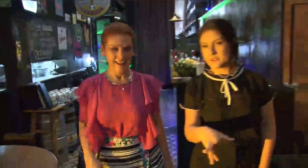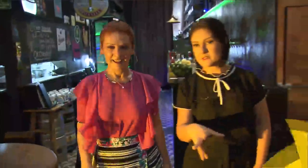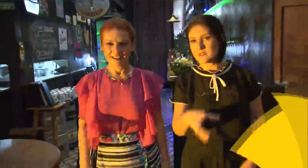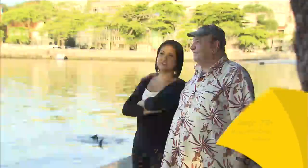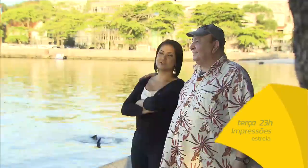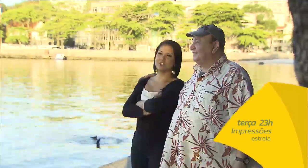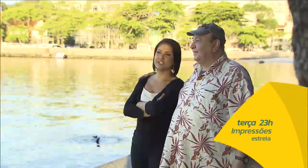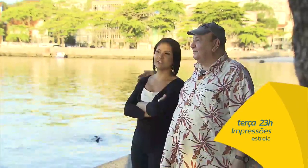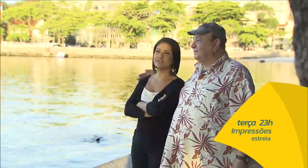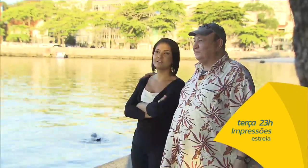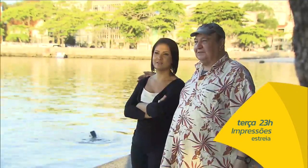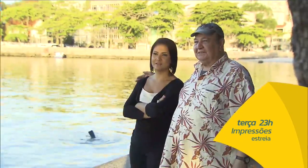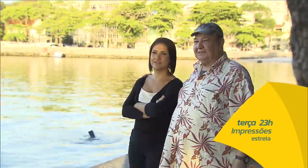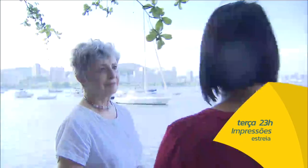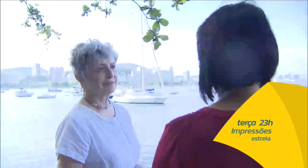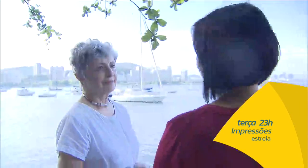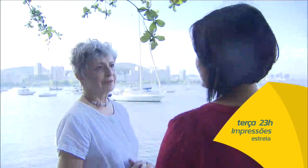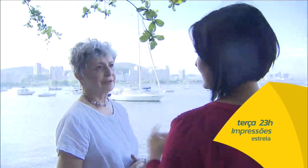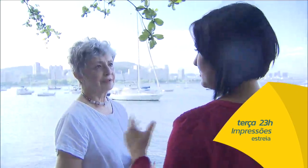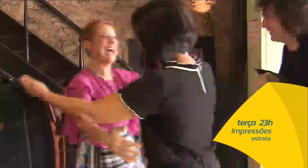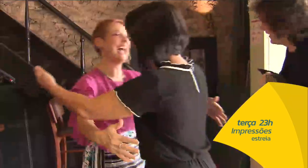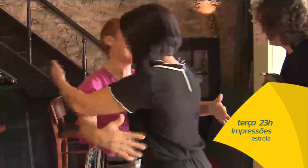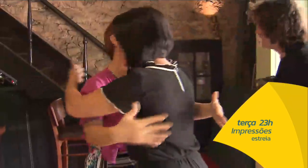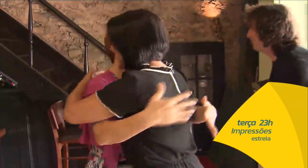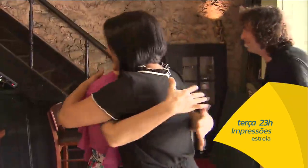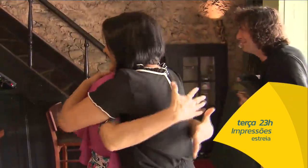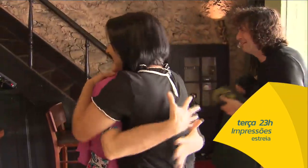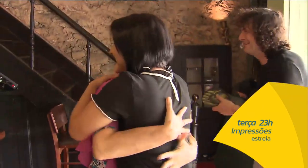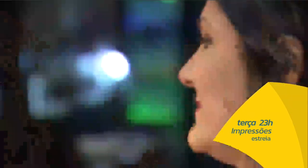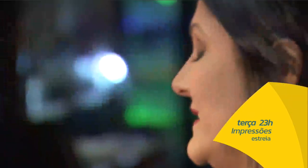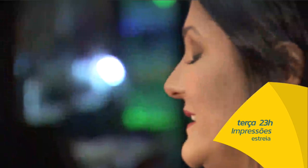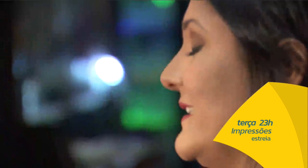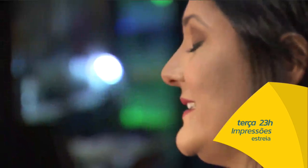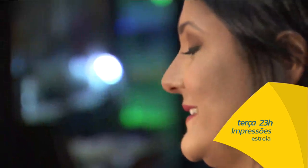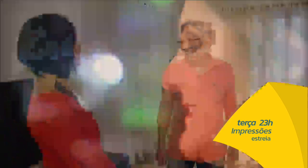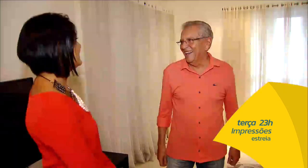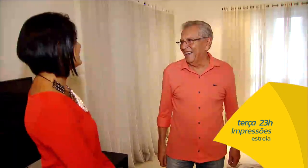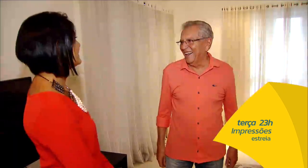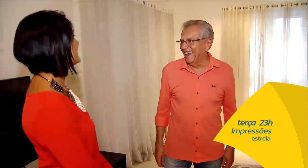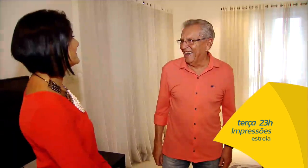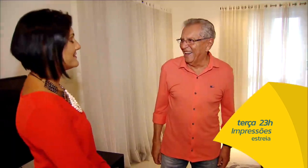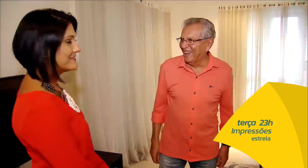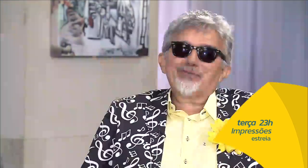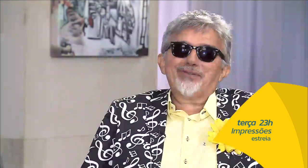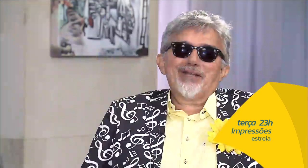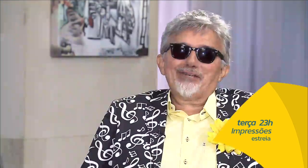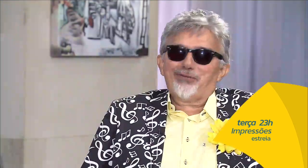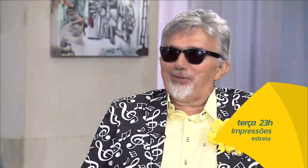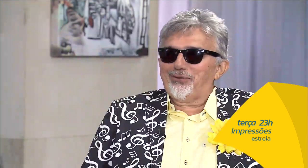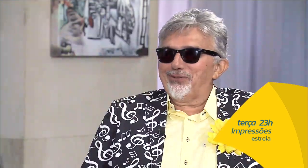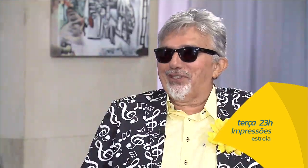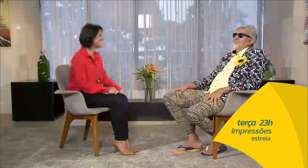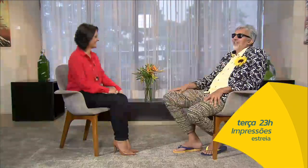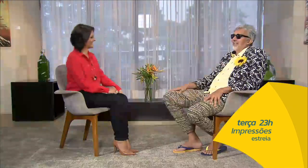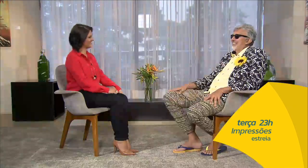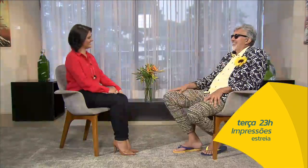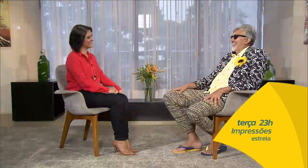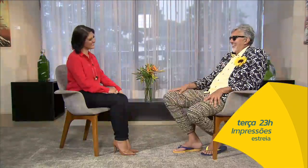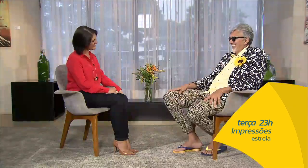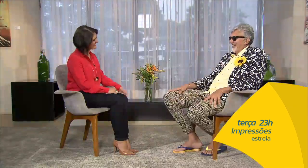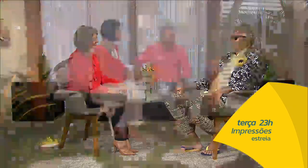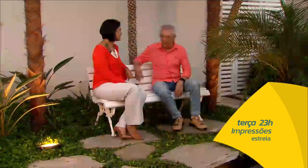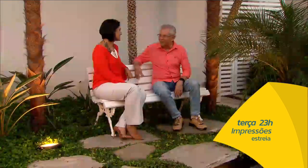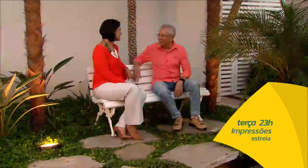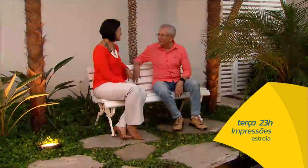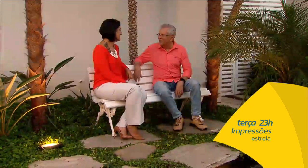Terça, na Nova TV Brasil, estreia Impressões. Autoridades, artistas e celebridades compartilham seus